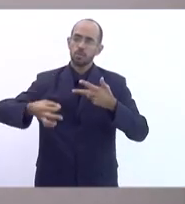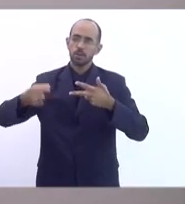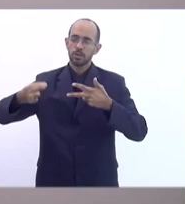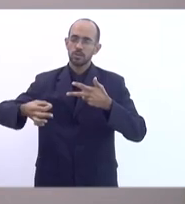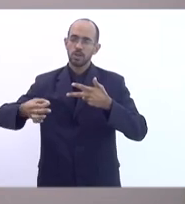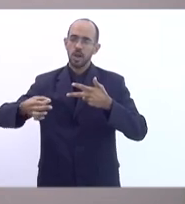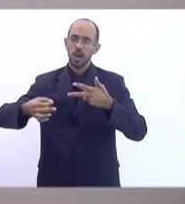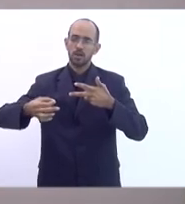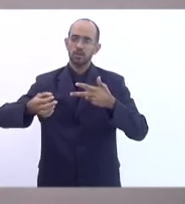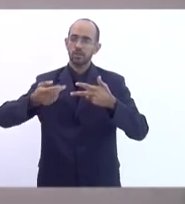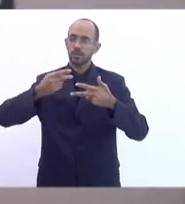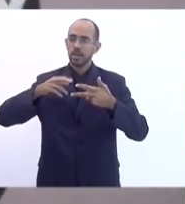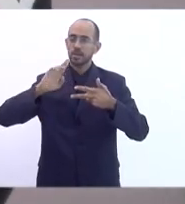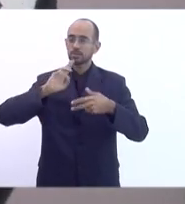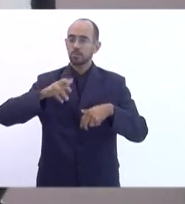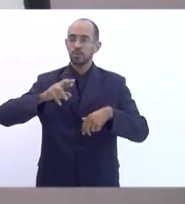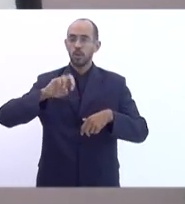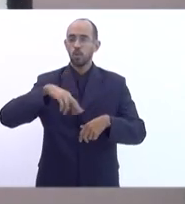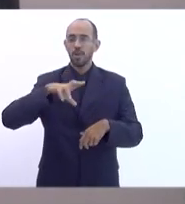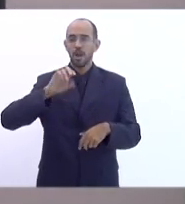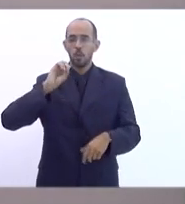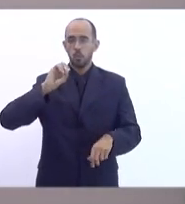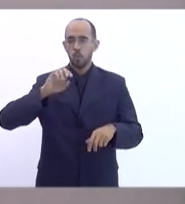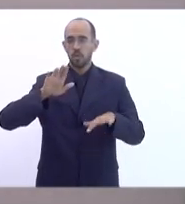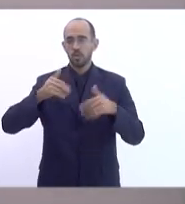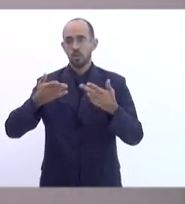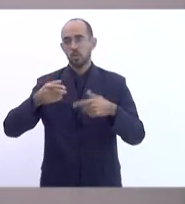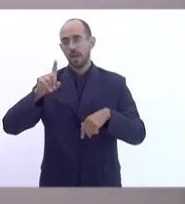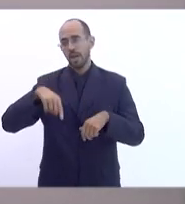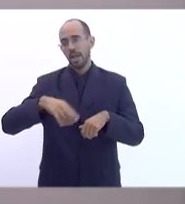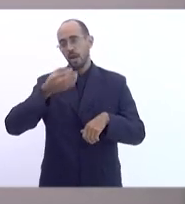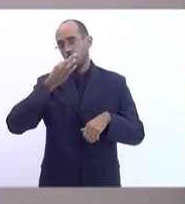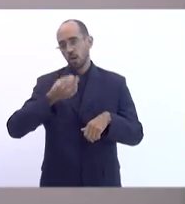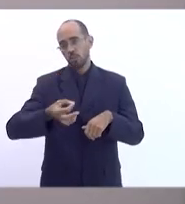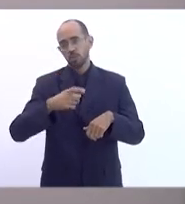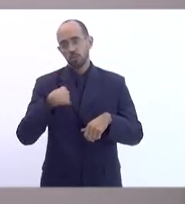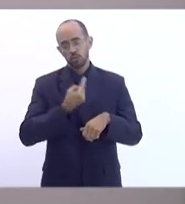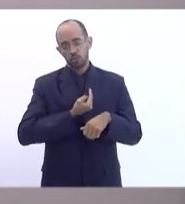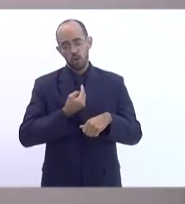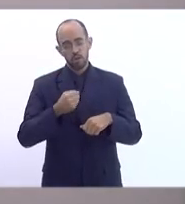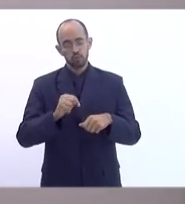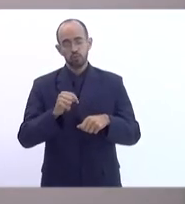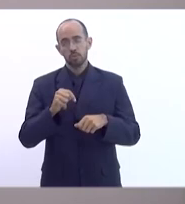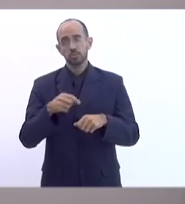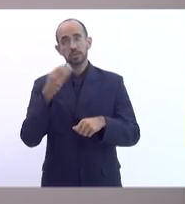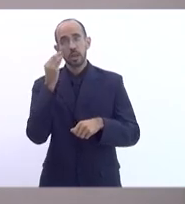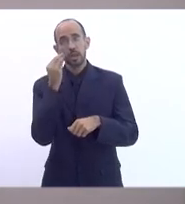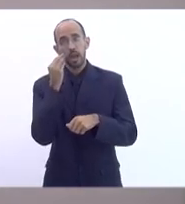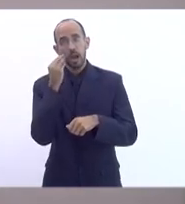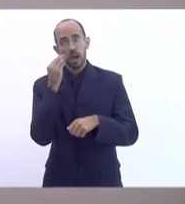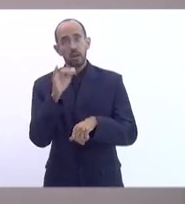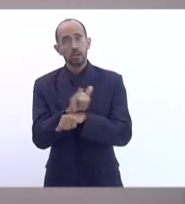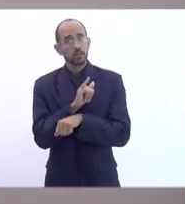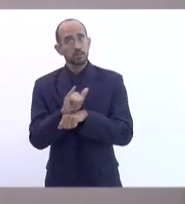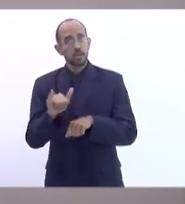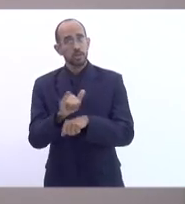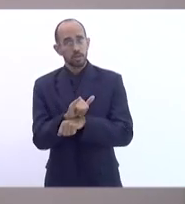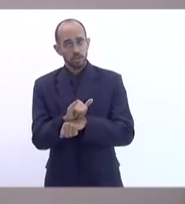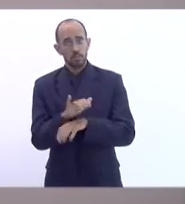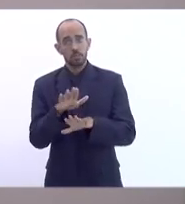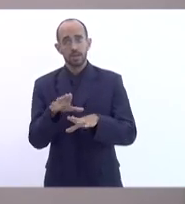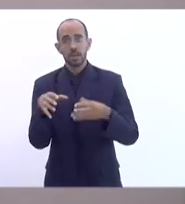disse não então é isso argumento que nós vamos trabalhar aqui e por que que a condição de